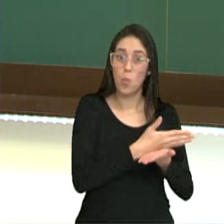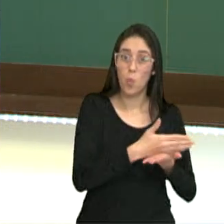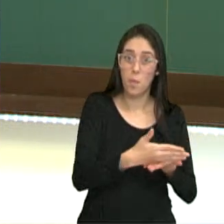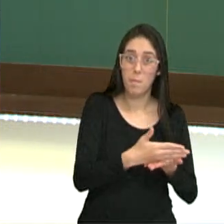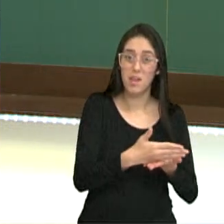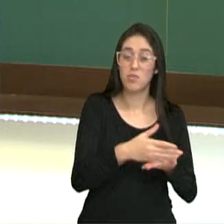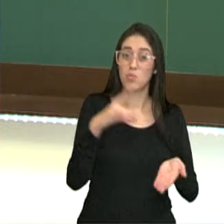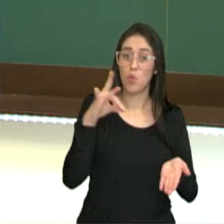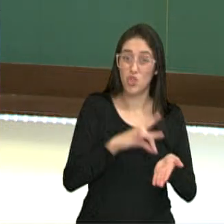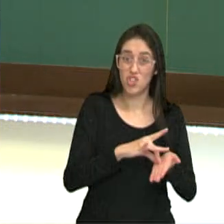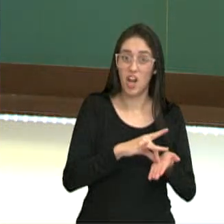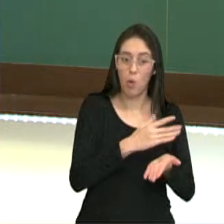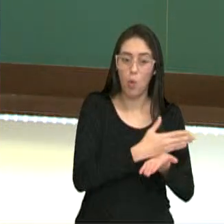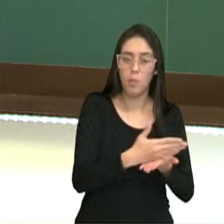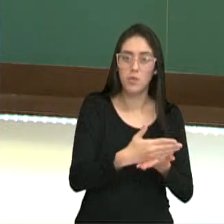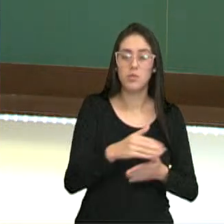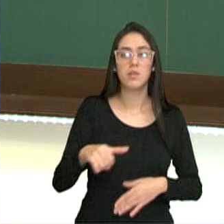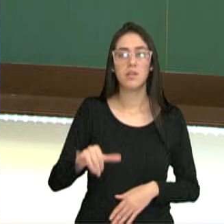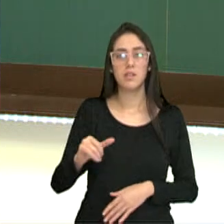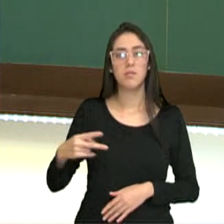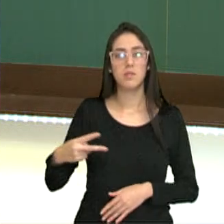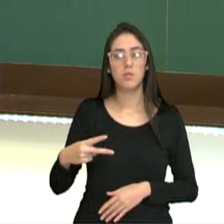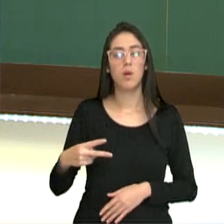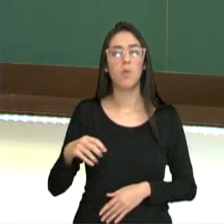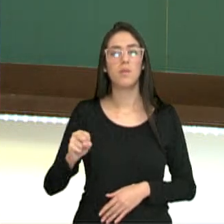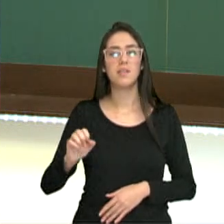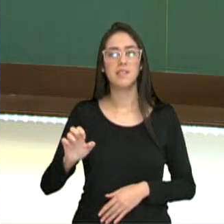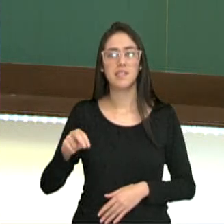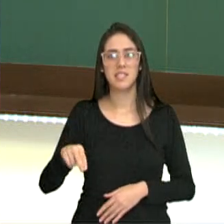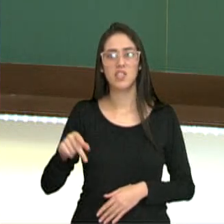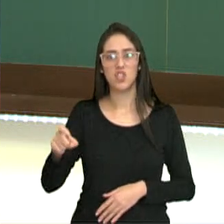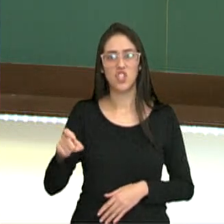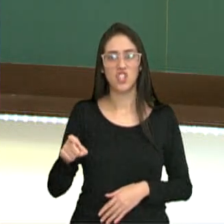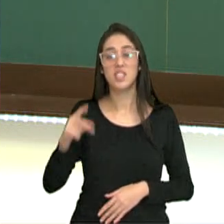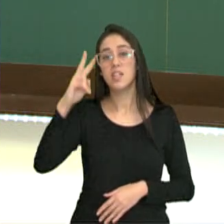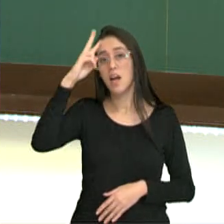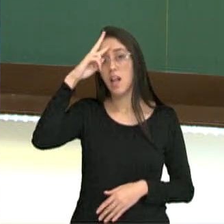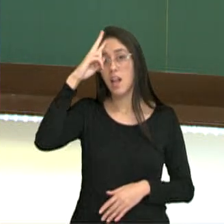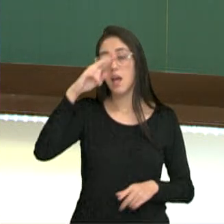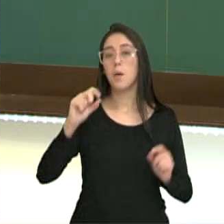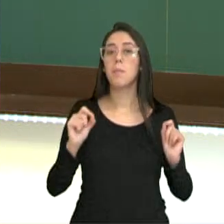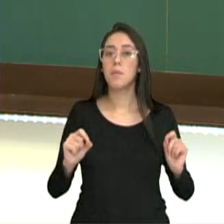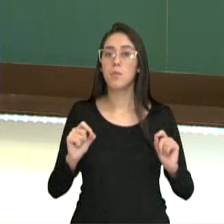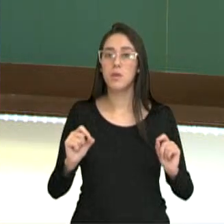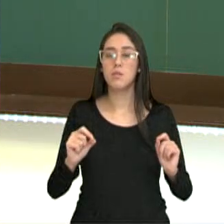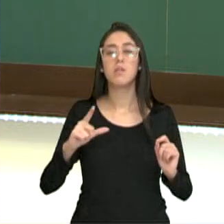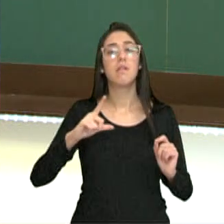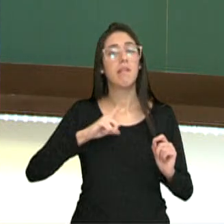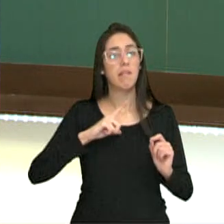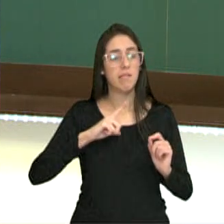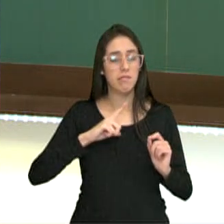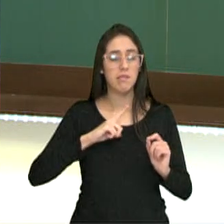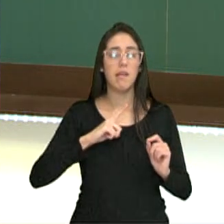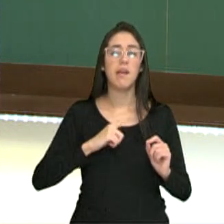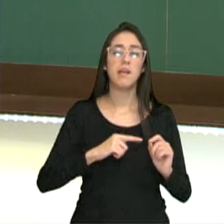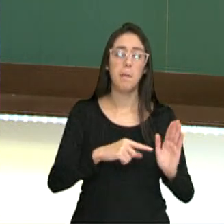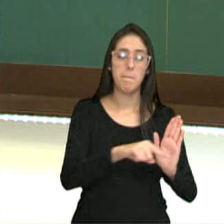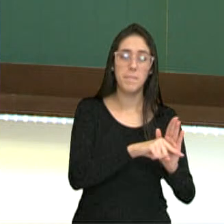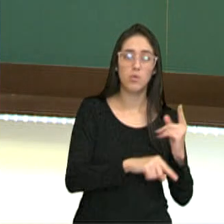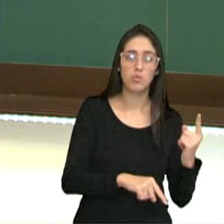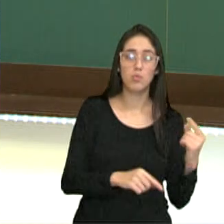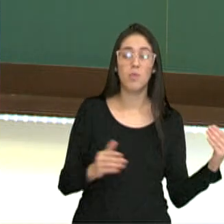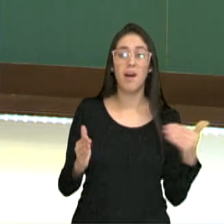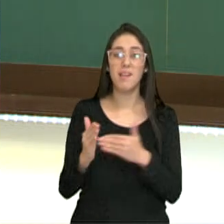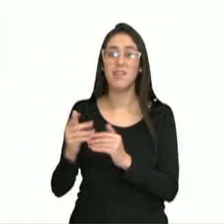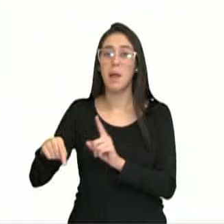formato original, y igual a seno de x, lembre que nós temos, né, aquele intervalo de menos 1 até mais